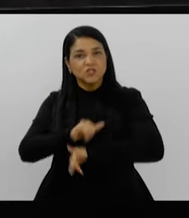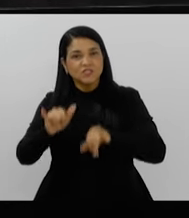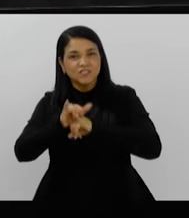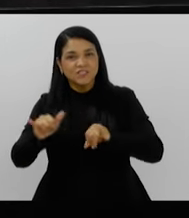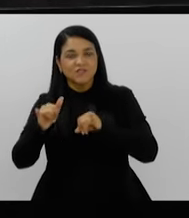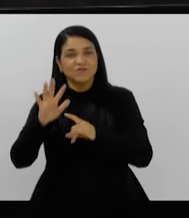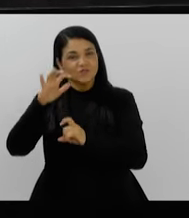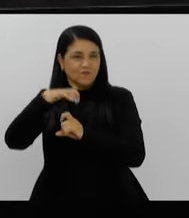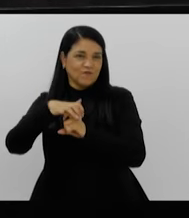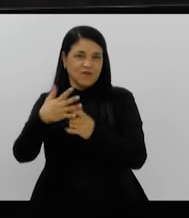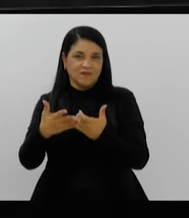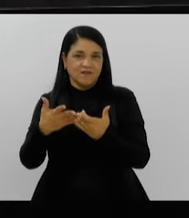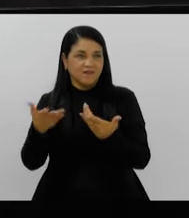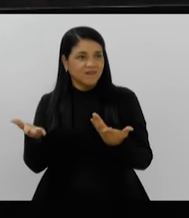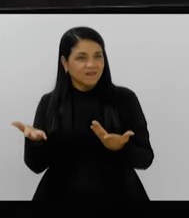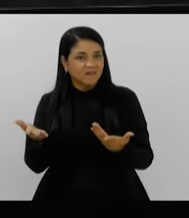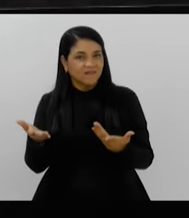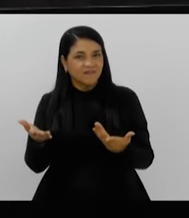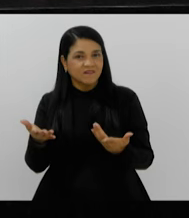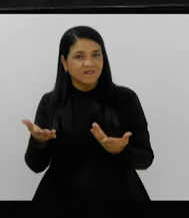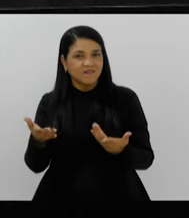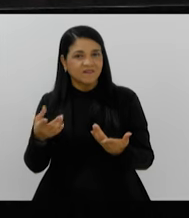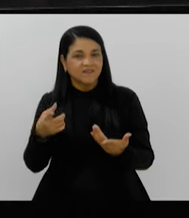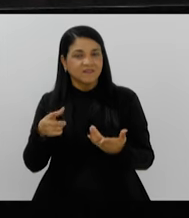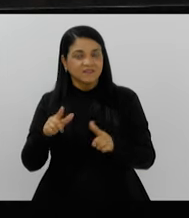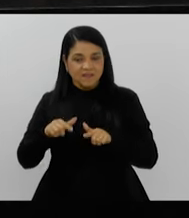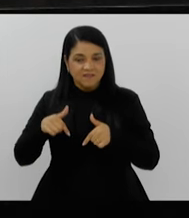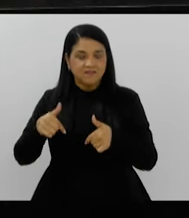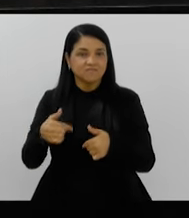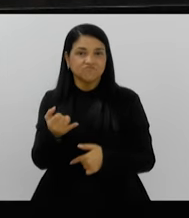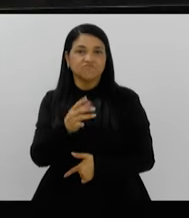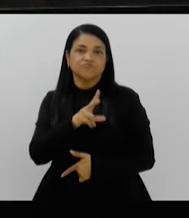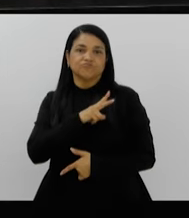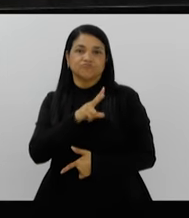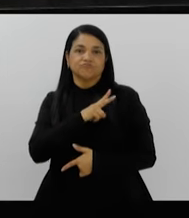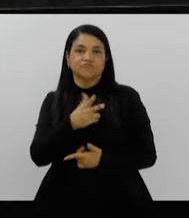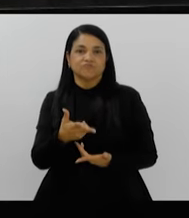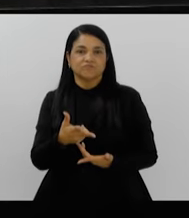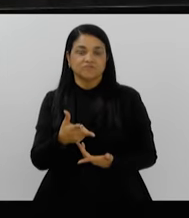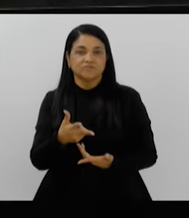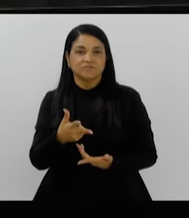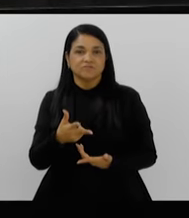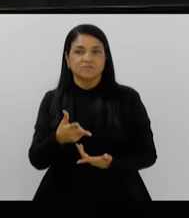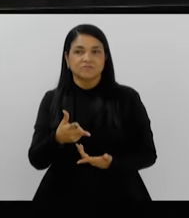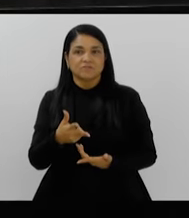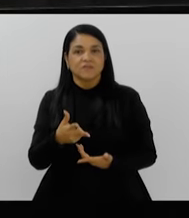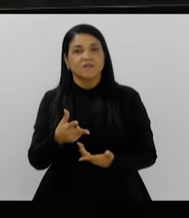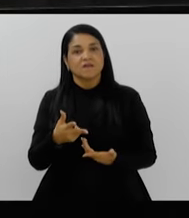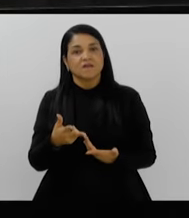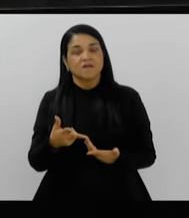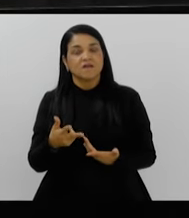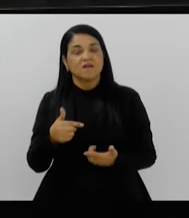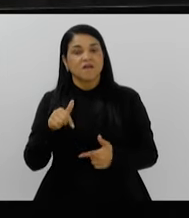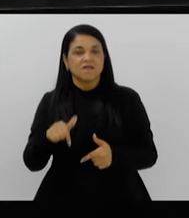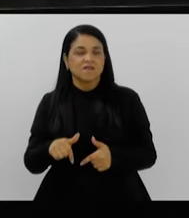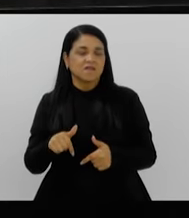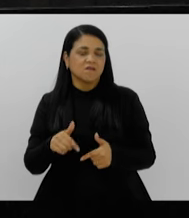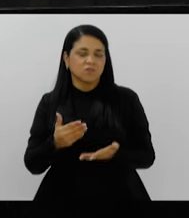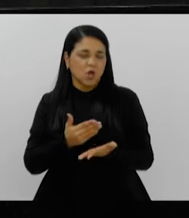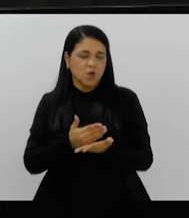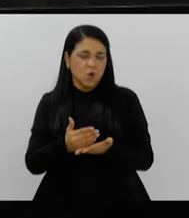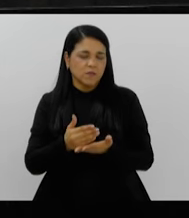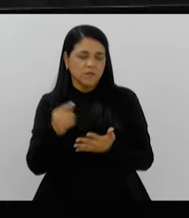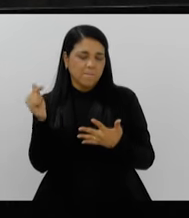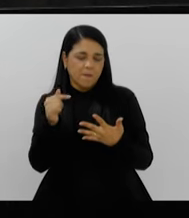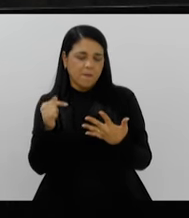de feira que é da iniciativa privada. E assim vai, né? A gente aqui não quer começar a dar